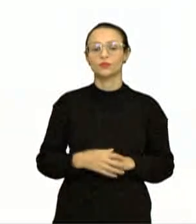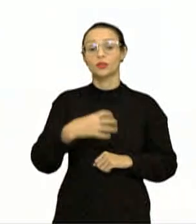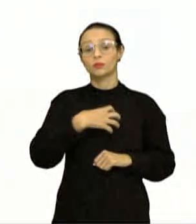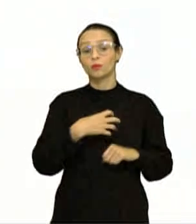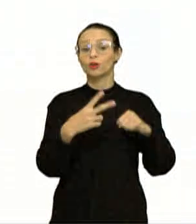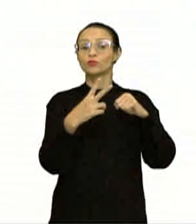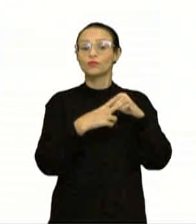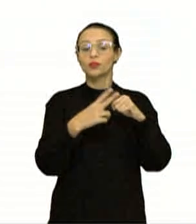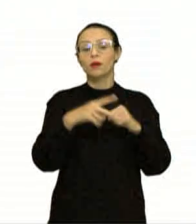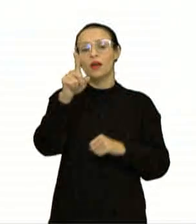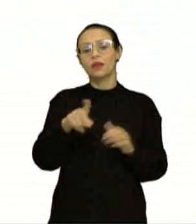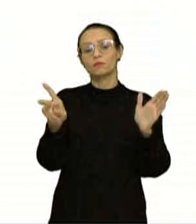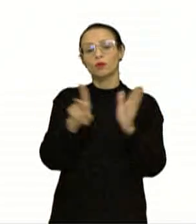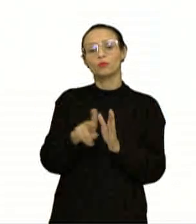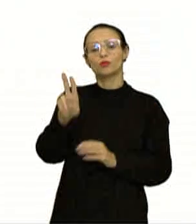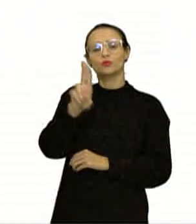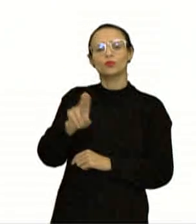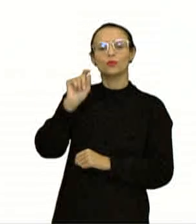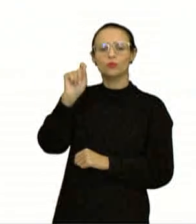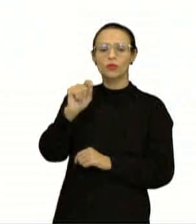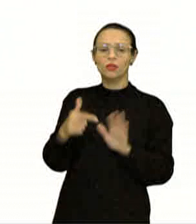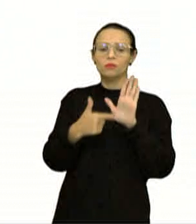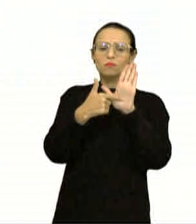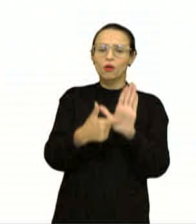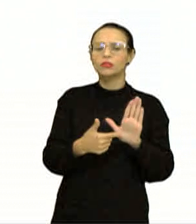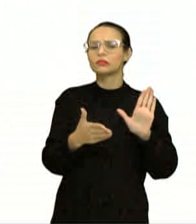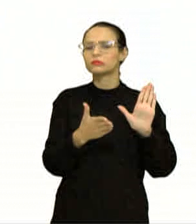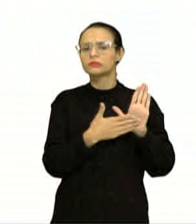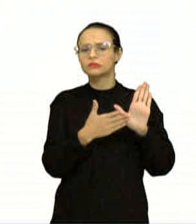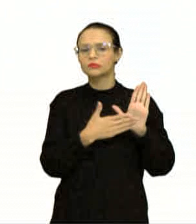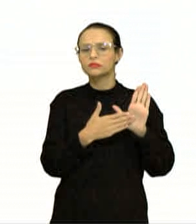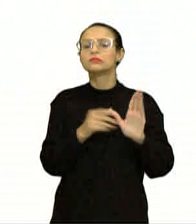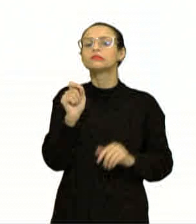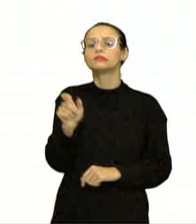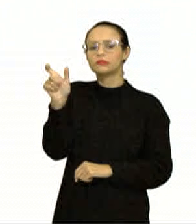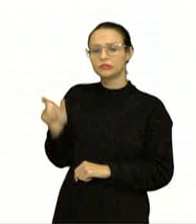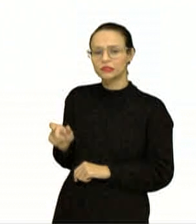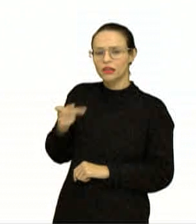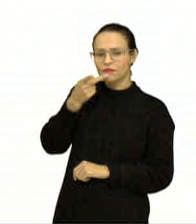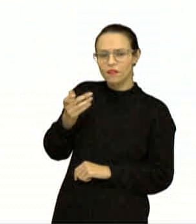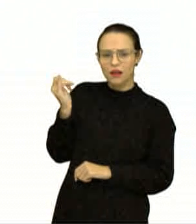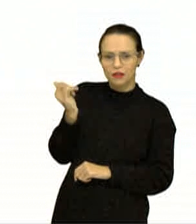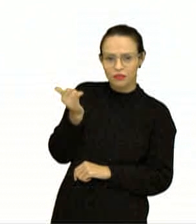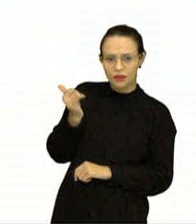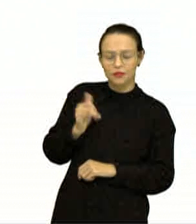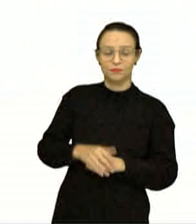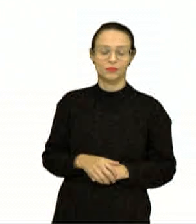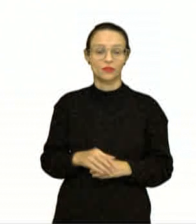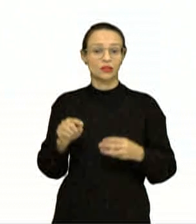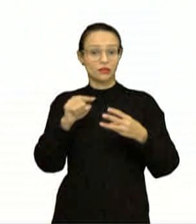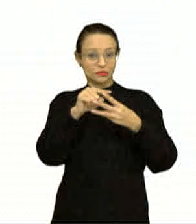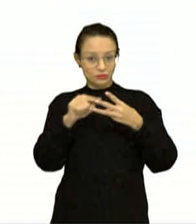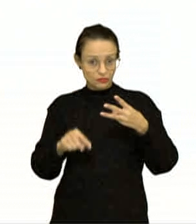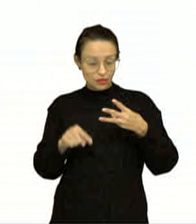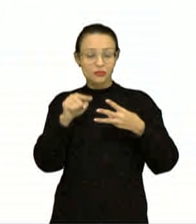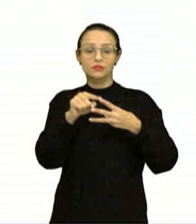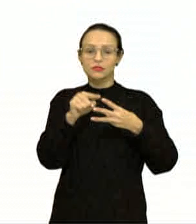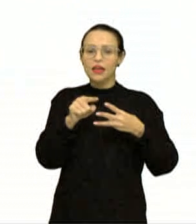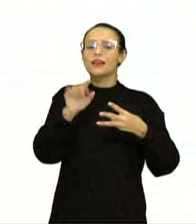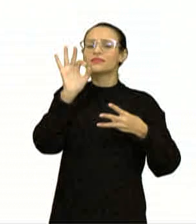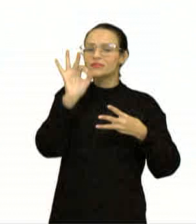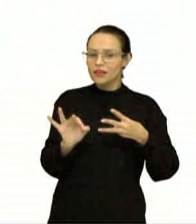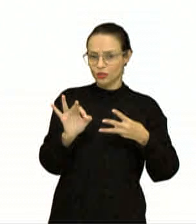são formas usadas que indicam a intenção de quem está falando. Eles são três: indicativo,